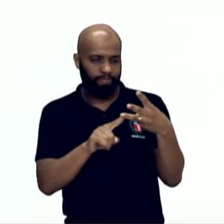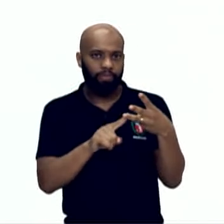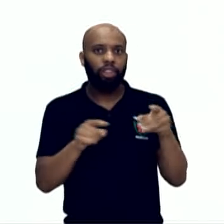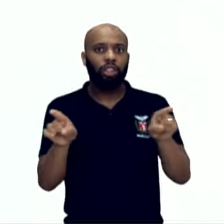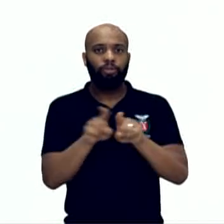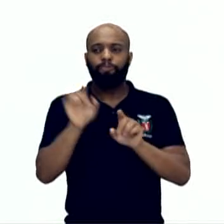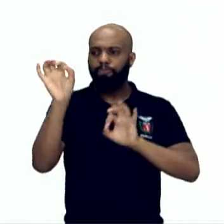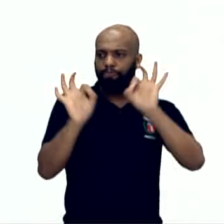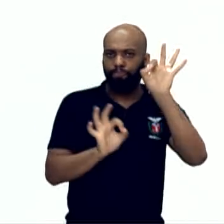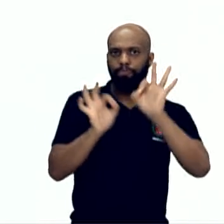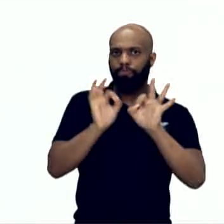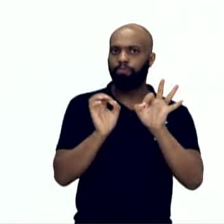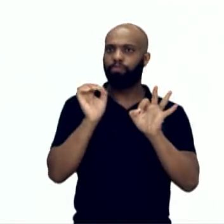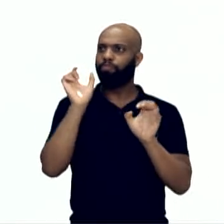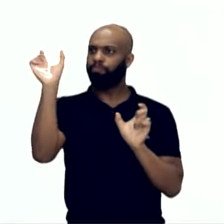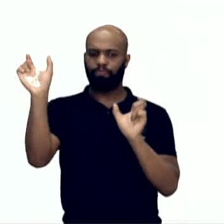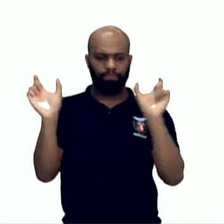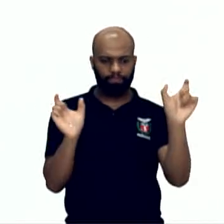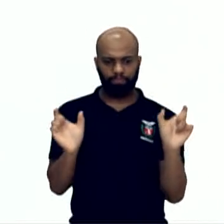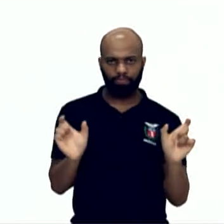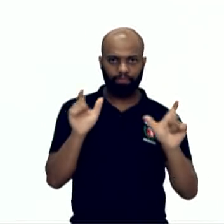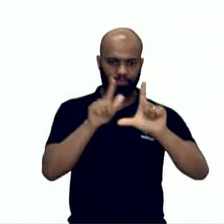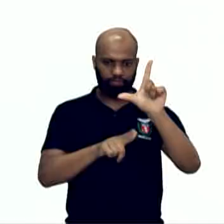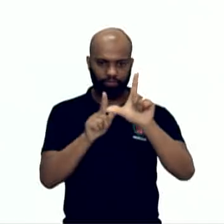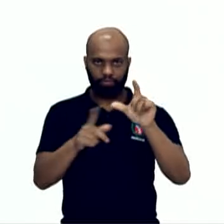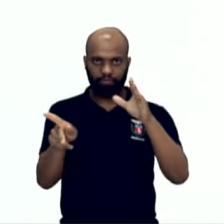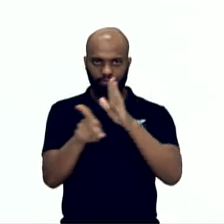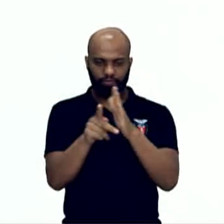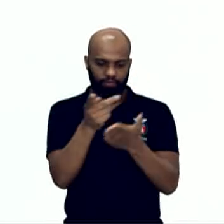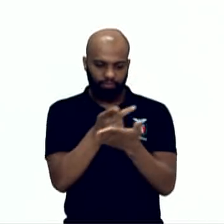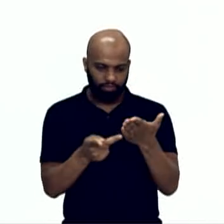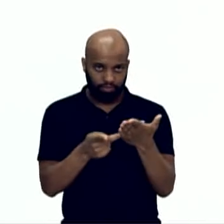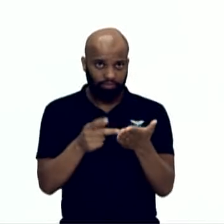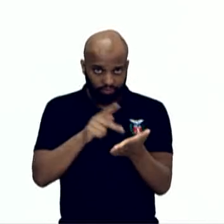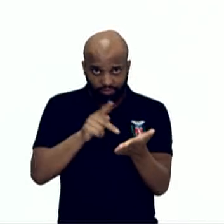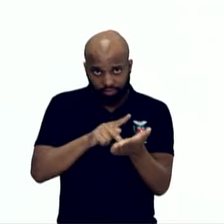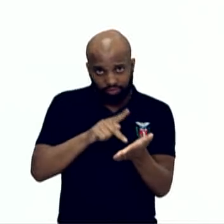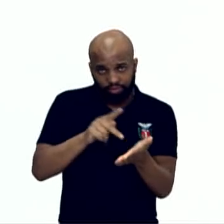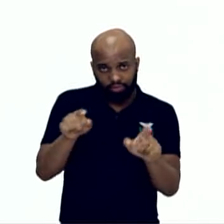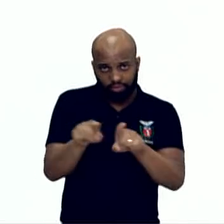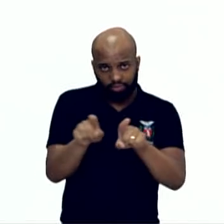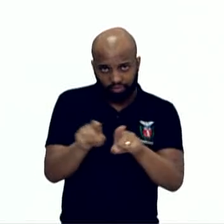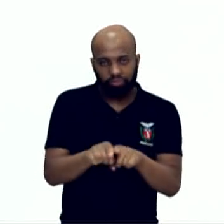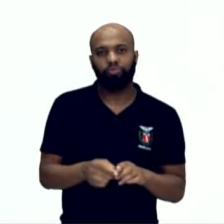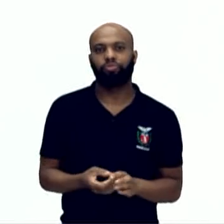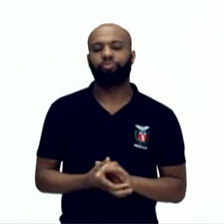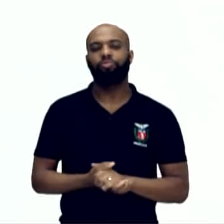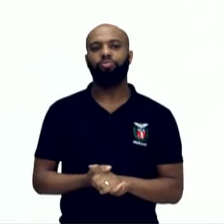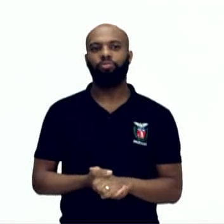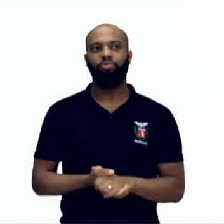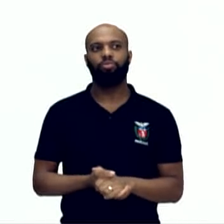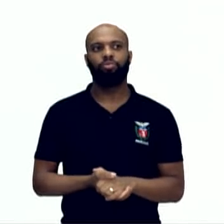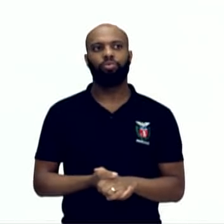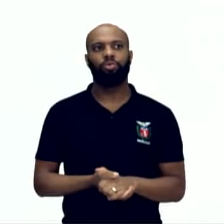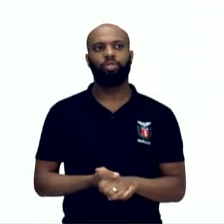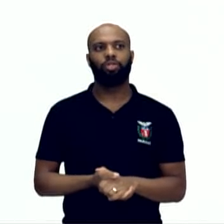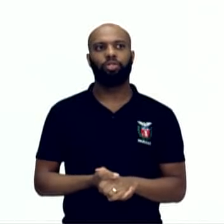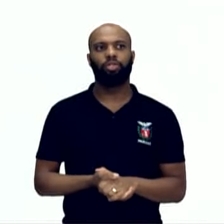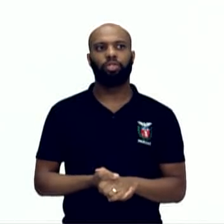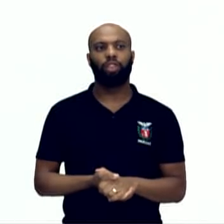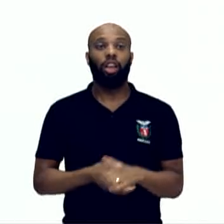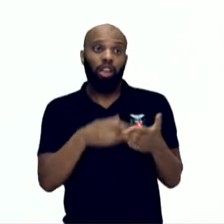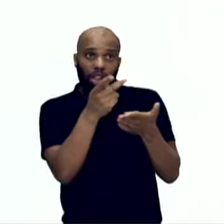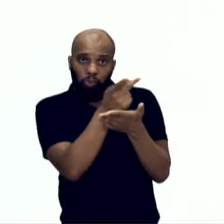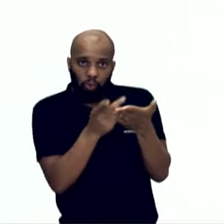e a organização das palavras na página. Não acabamos de falar sobre isso no poema Xadrez?